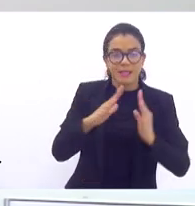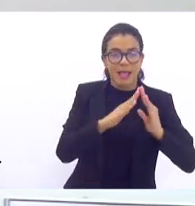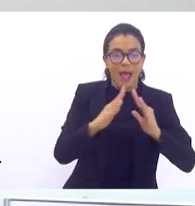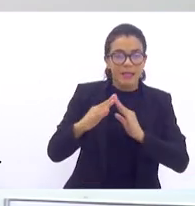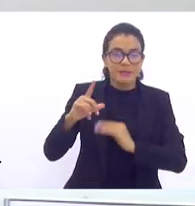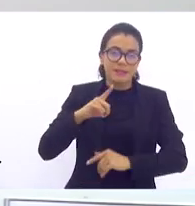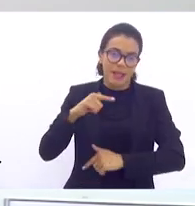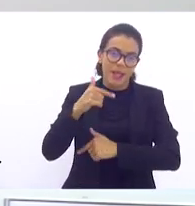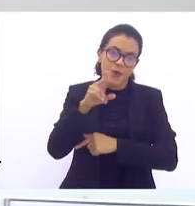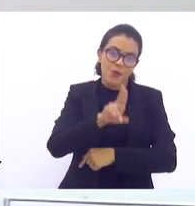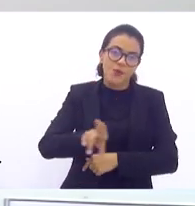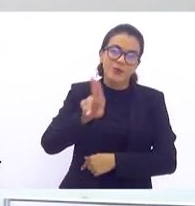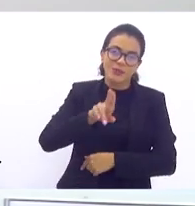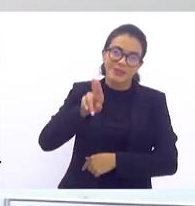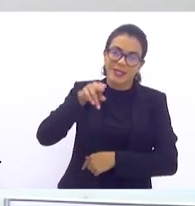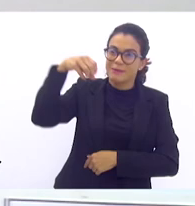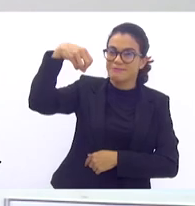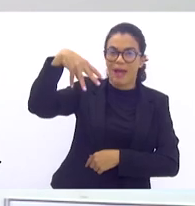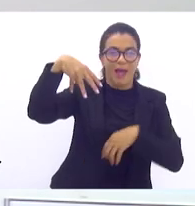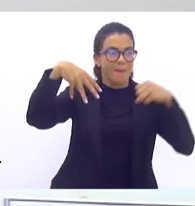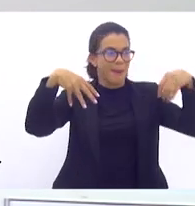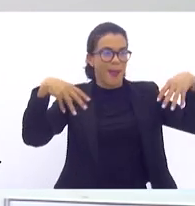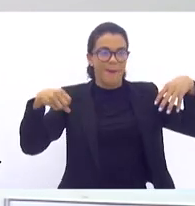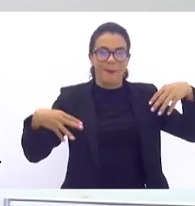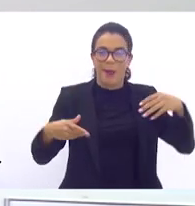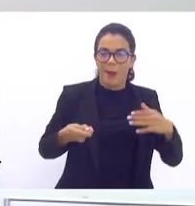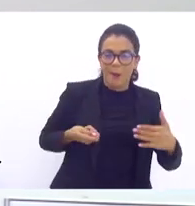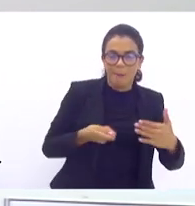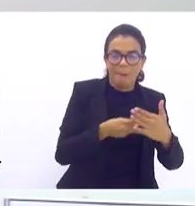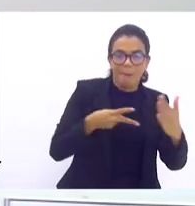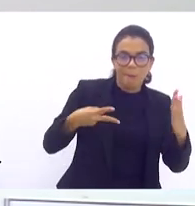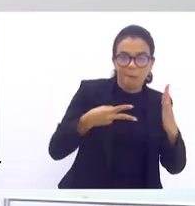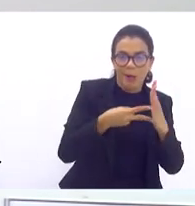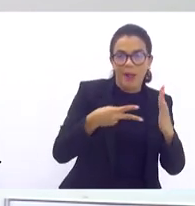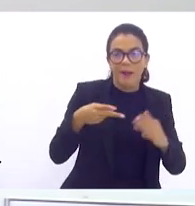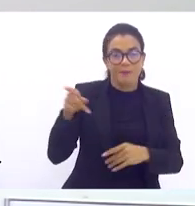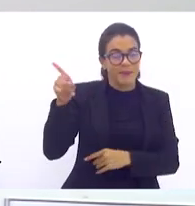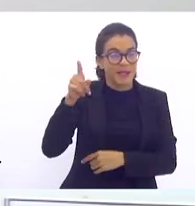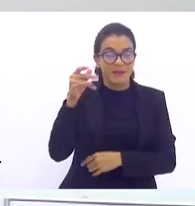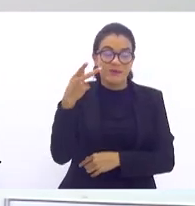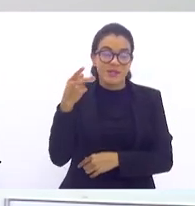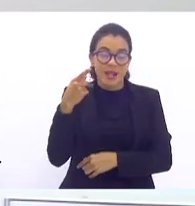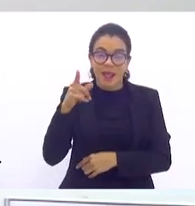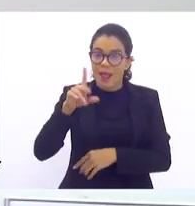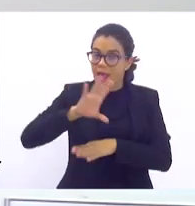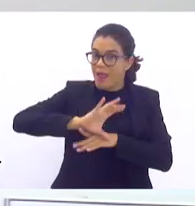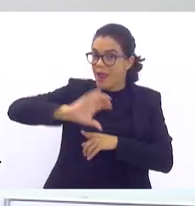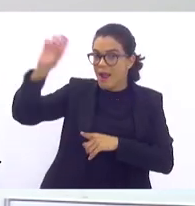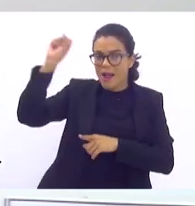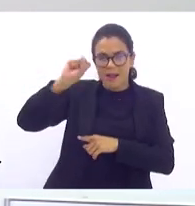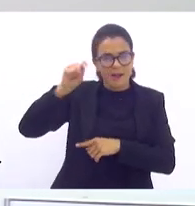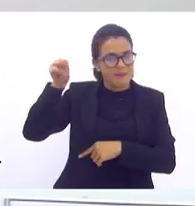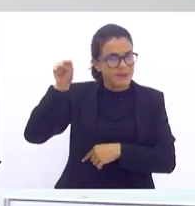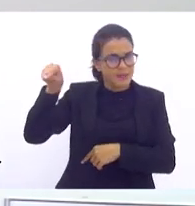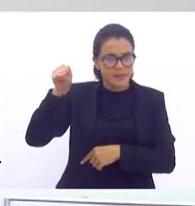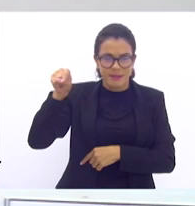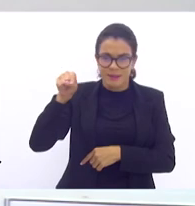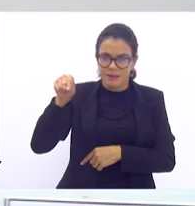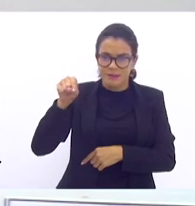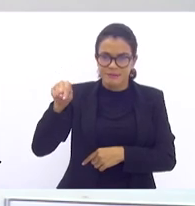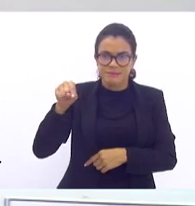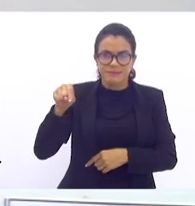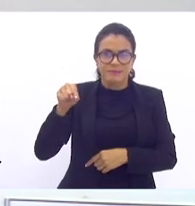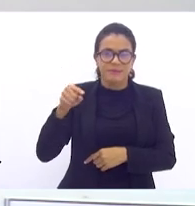um serviço dela né no Ceará a concessionária de energia é a campeã disparada tá melhor